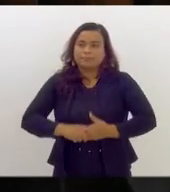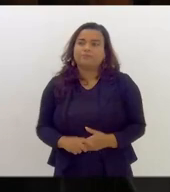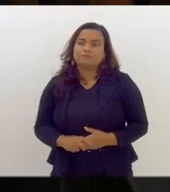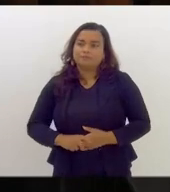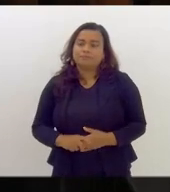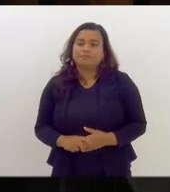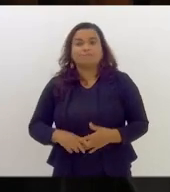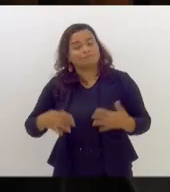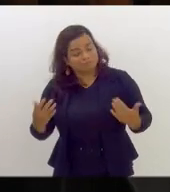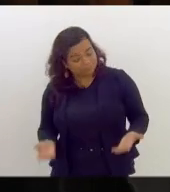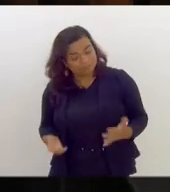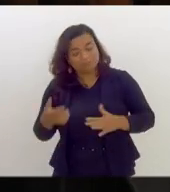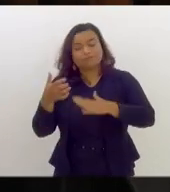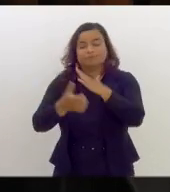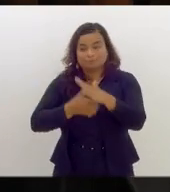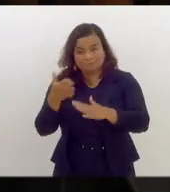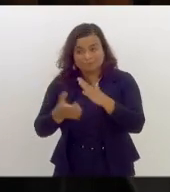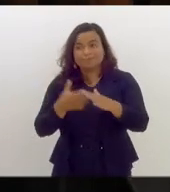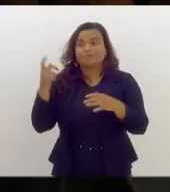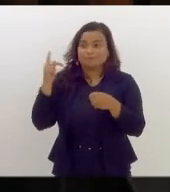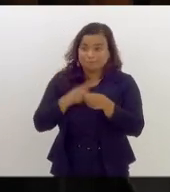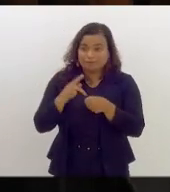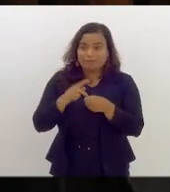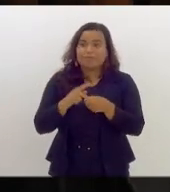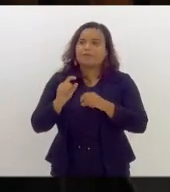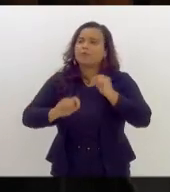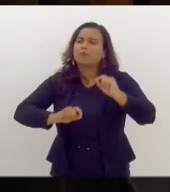e esta Petrobras senhora presidente